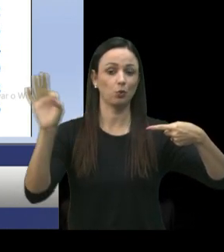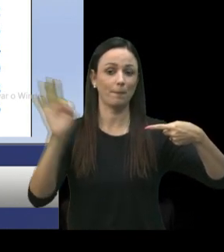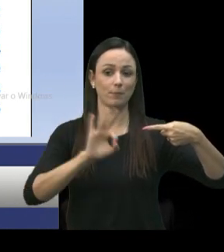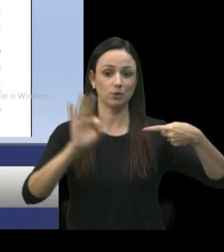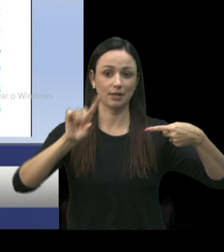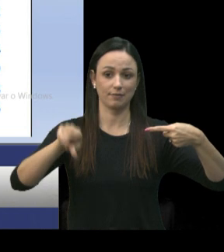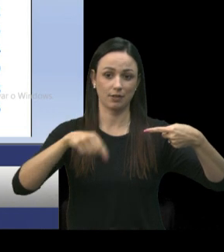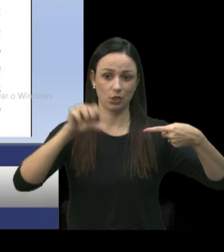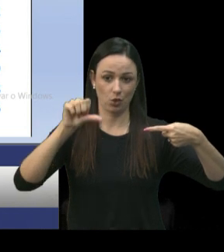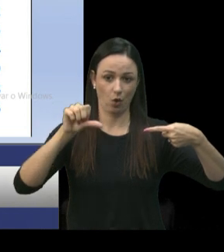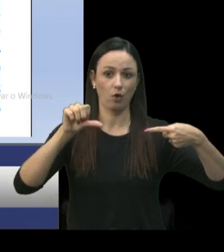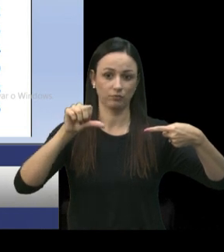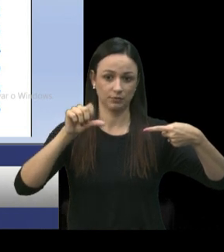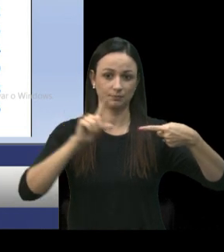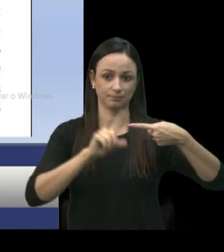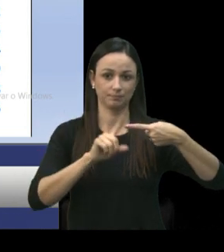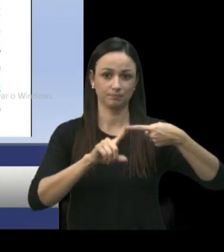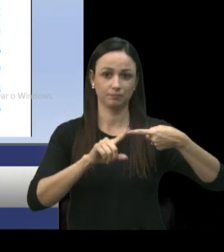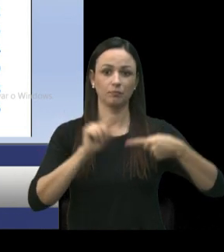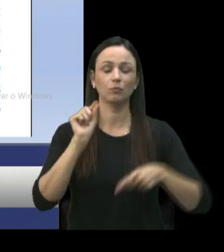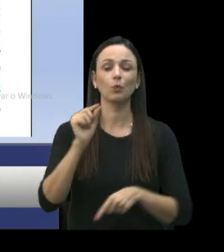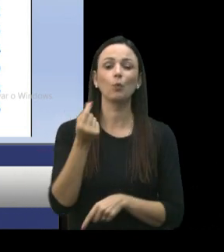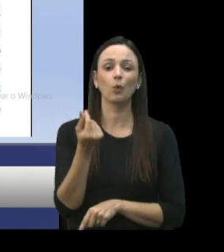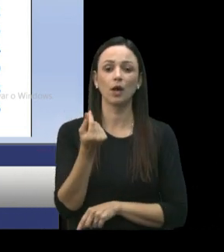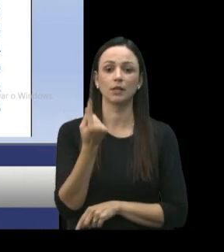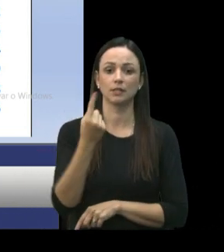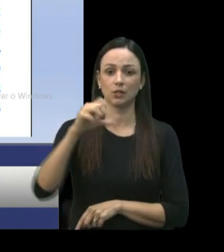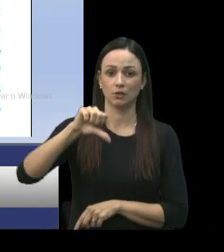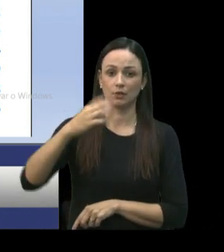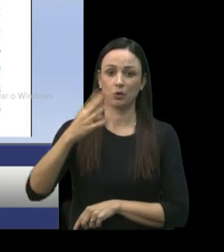28,9% do total, correspondendo a